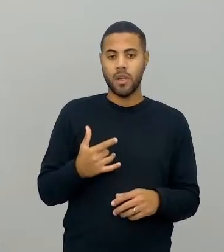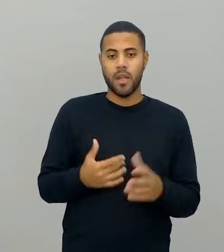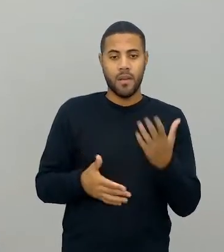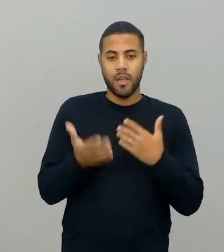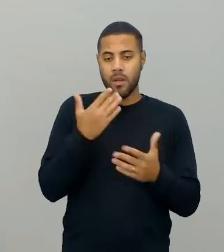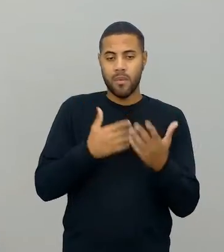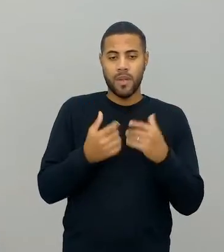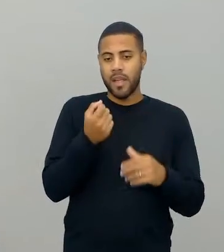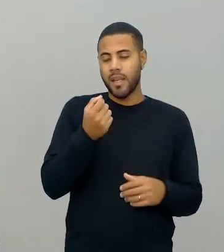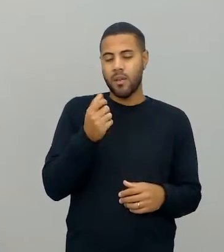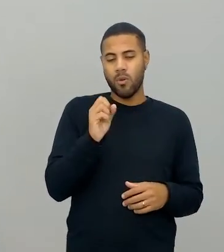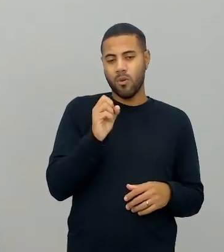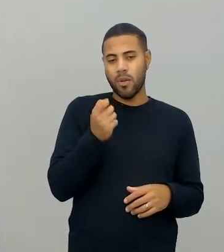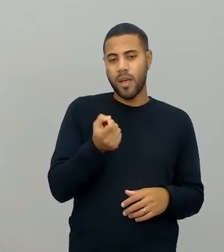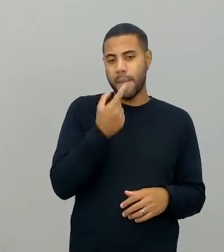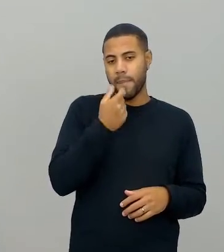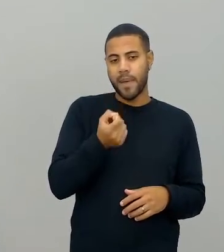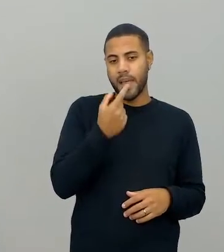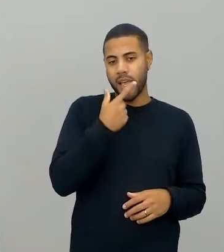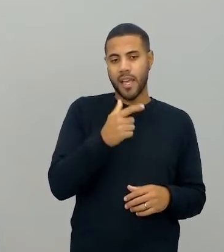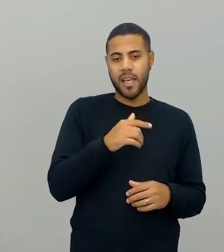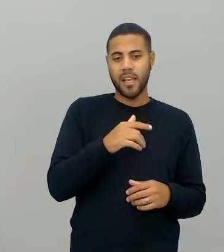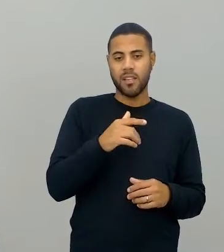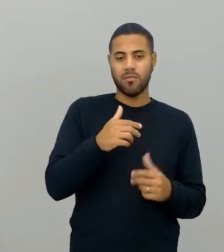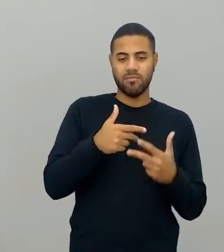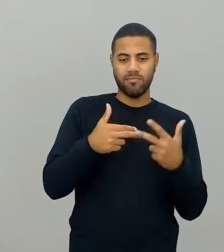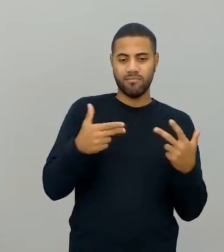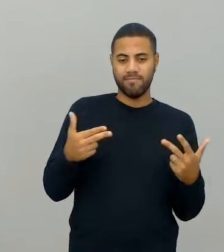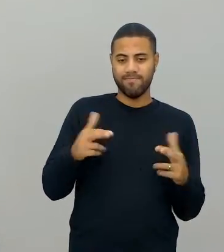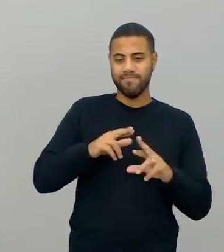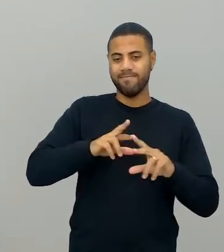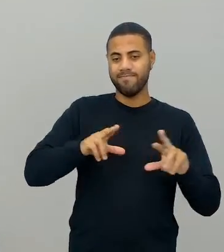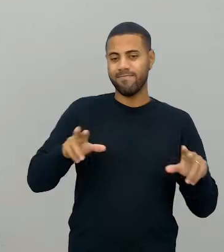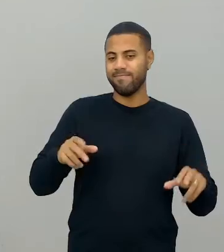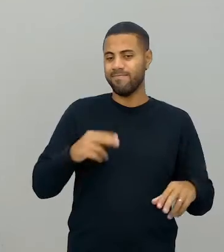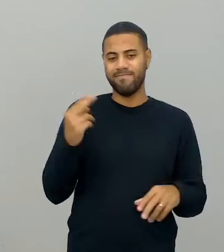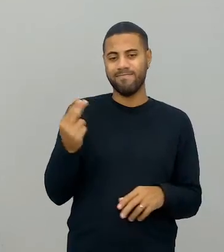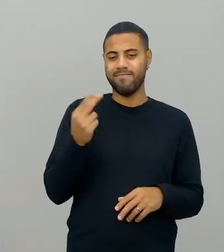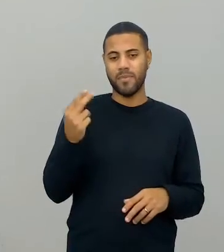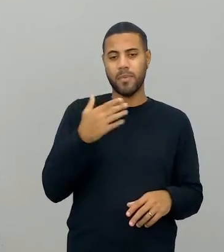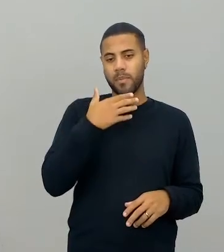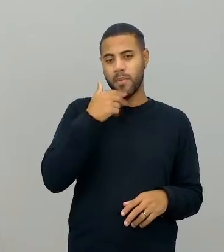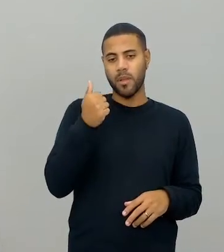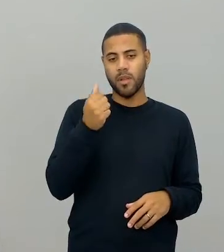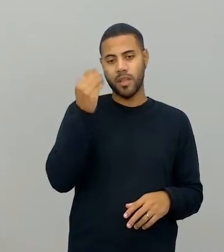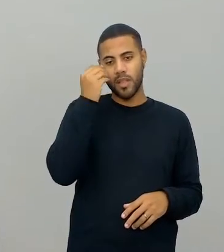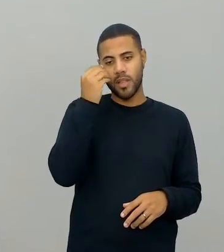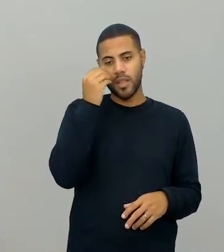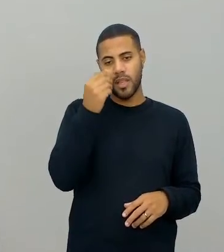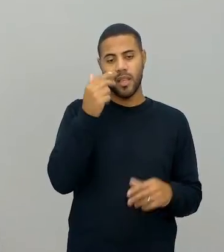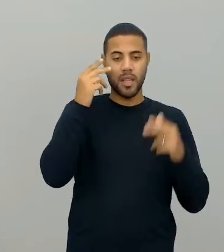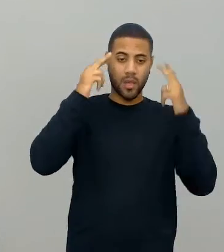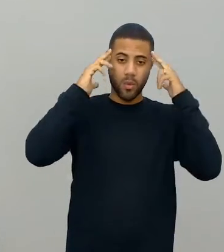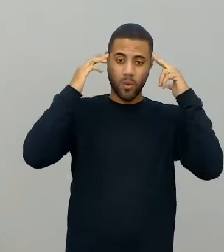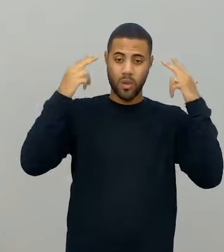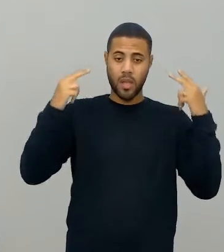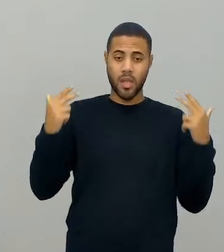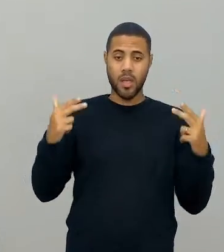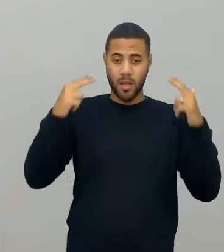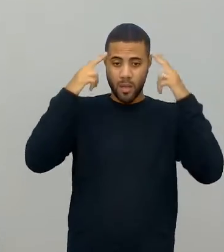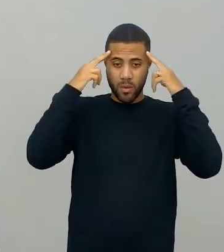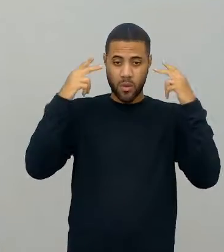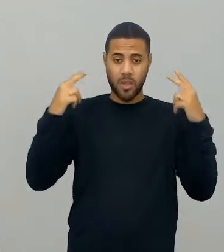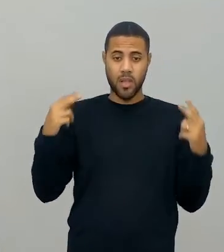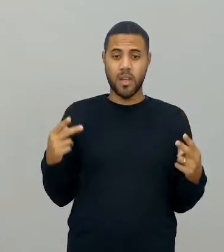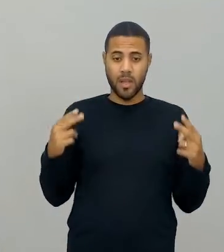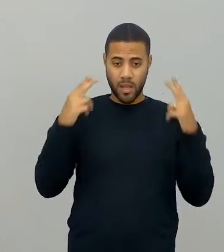tanta medicamento da alopatia, mas talvez ir para a questão mais das ervas